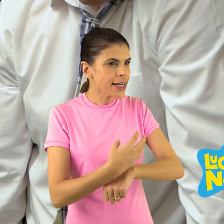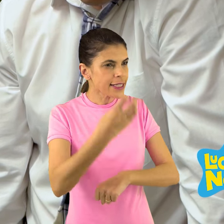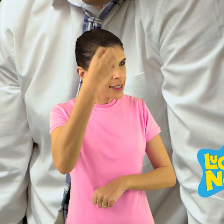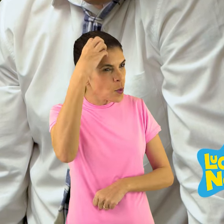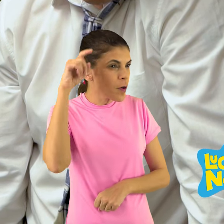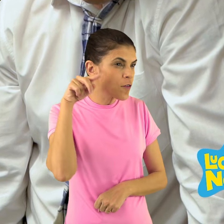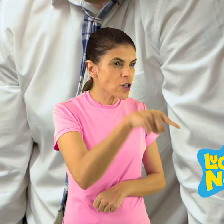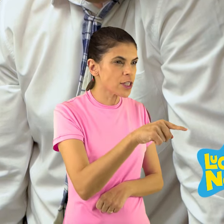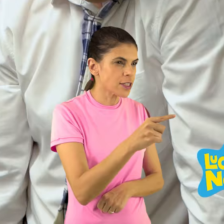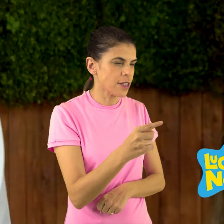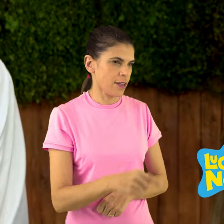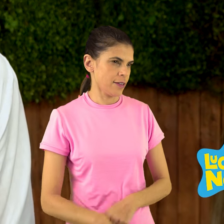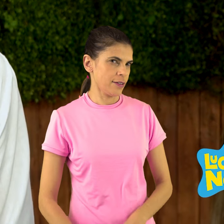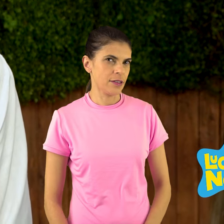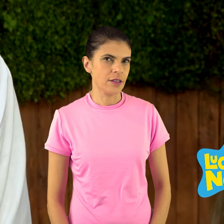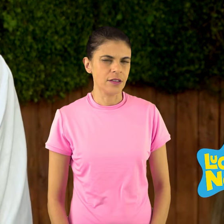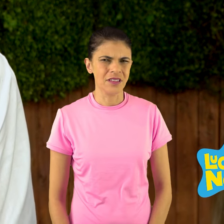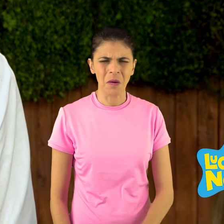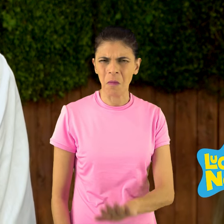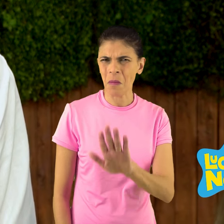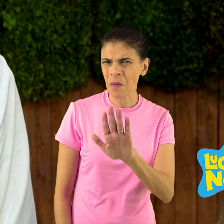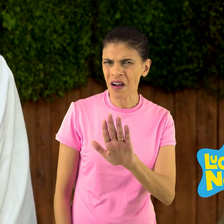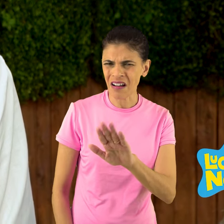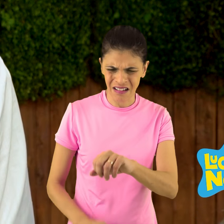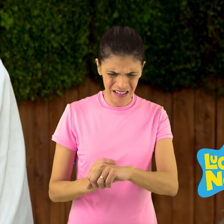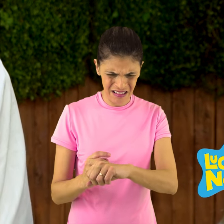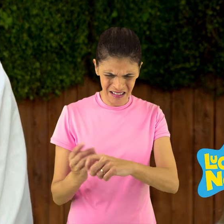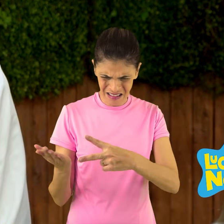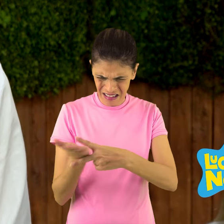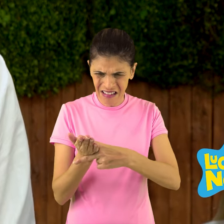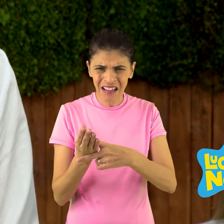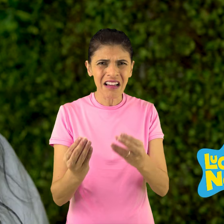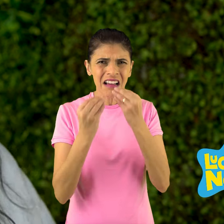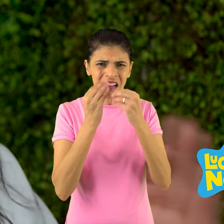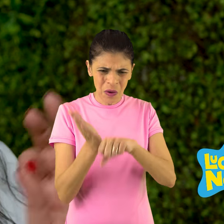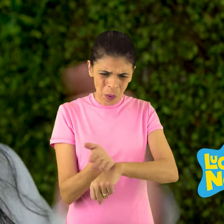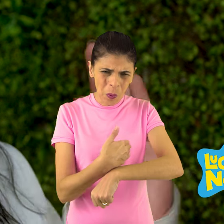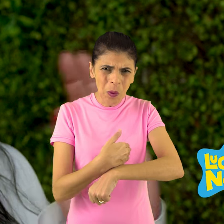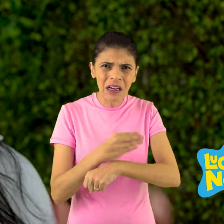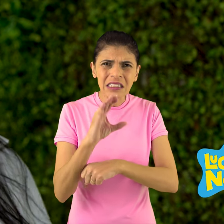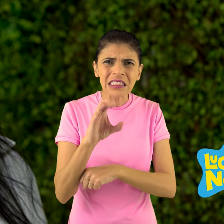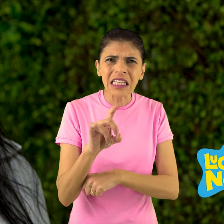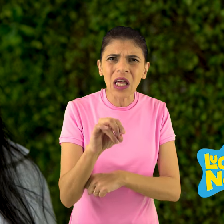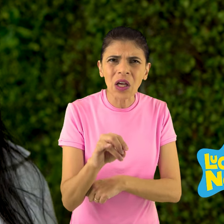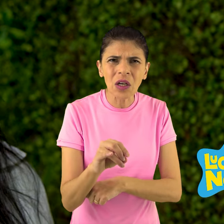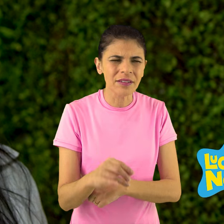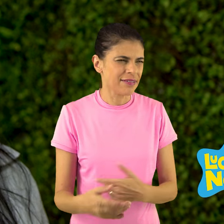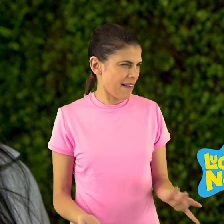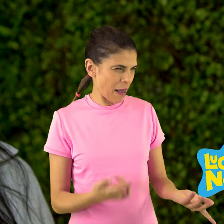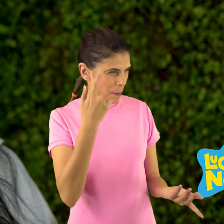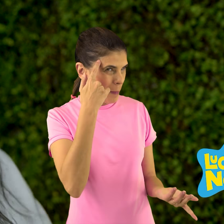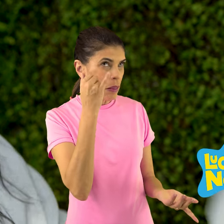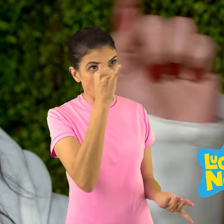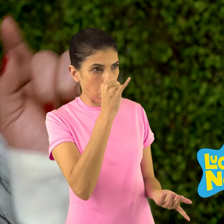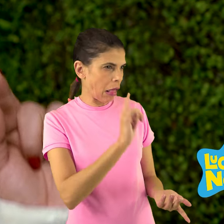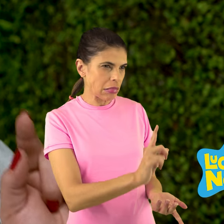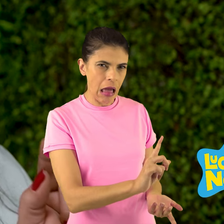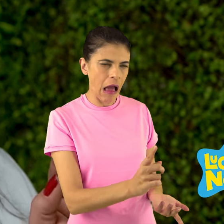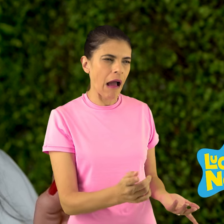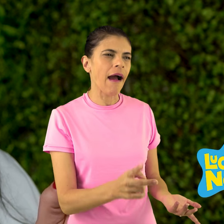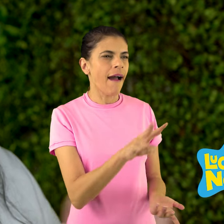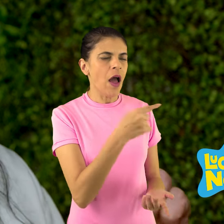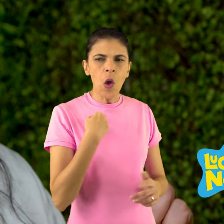de vocês. Mais cedo? Como assim? Não se façam de desentendidos. Para